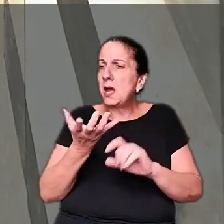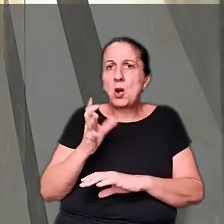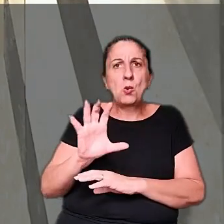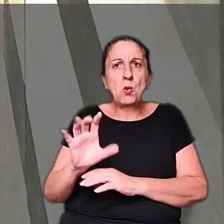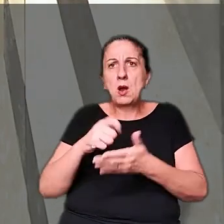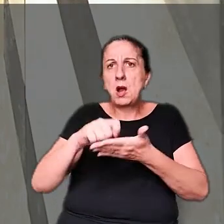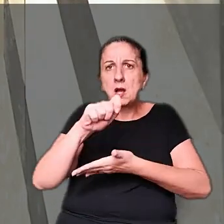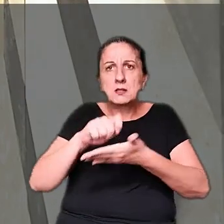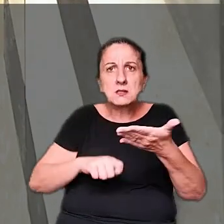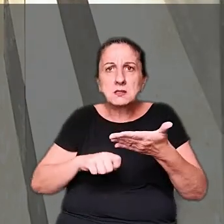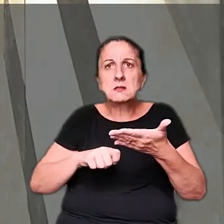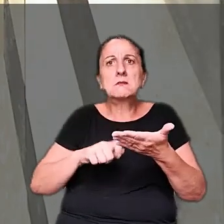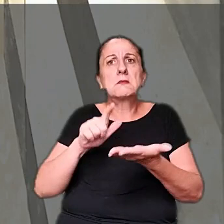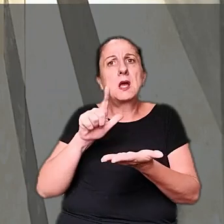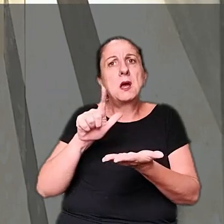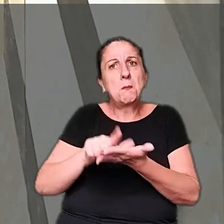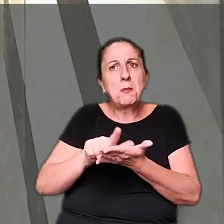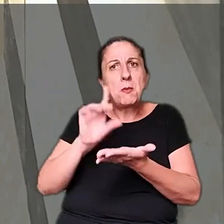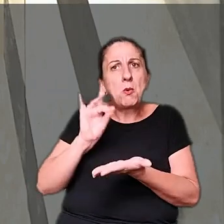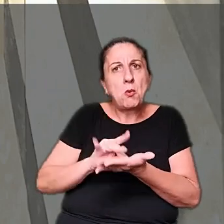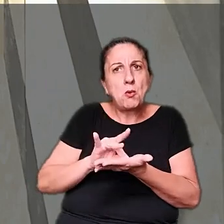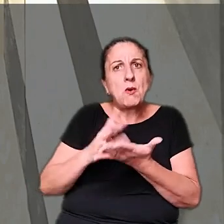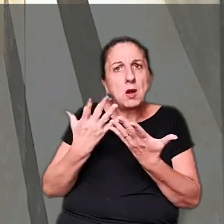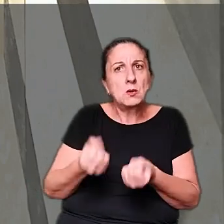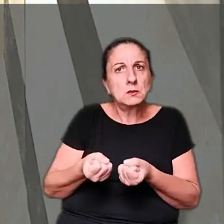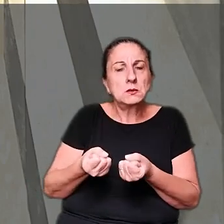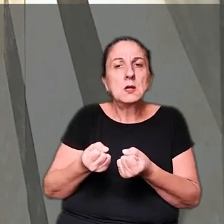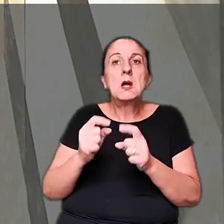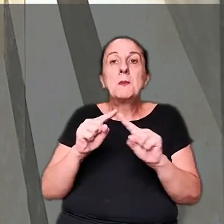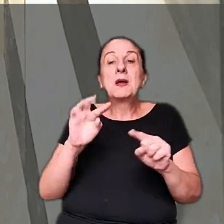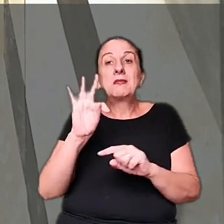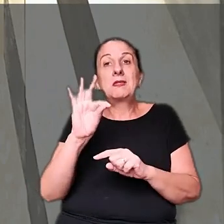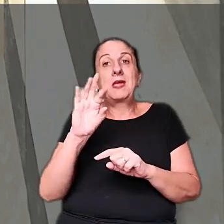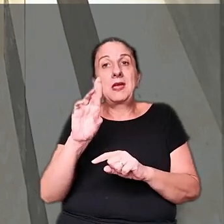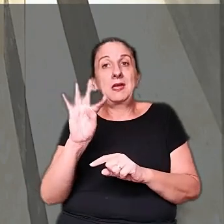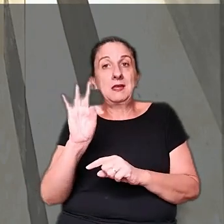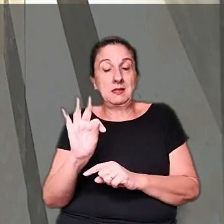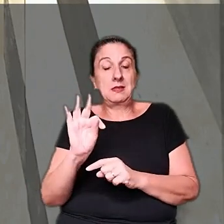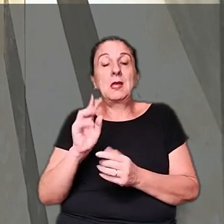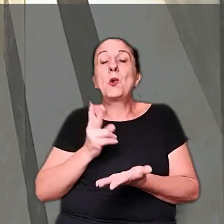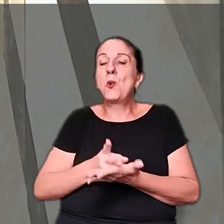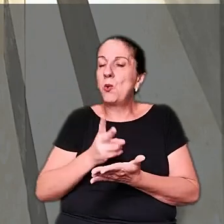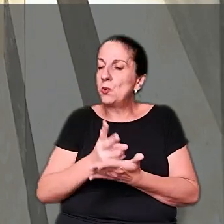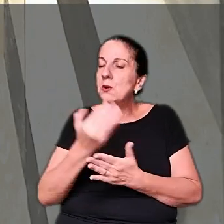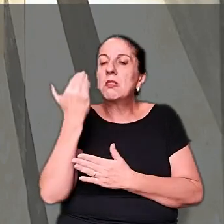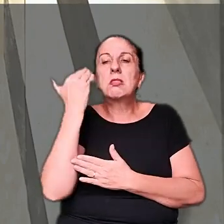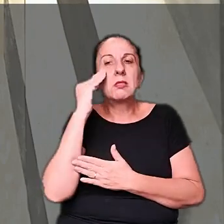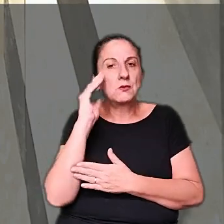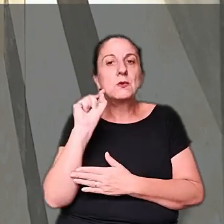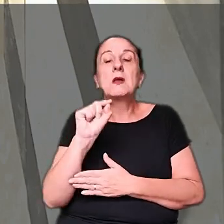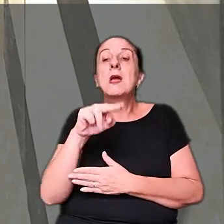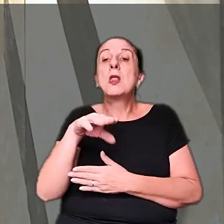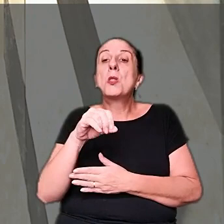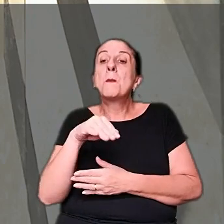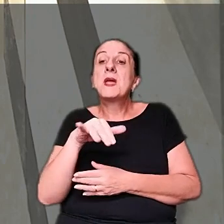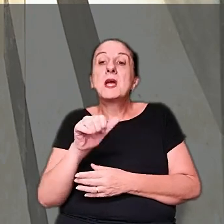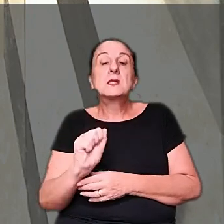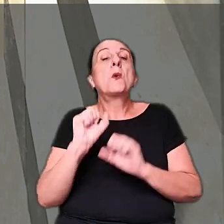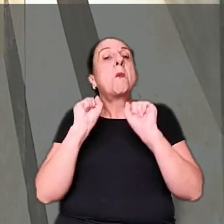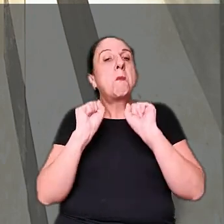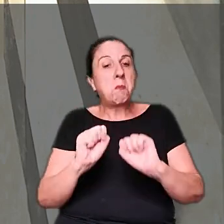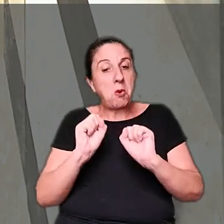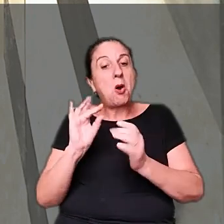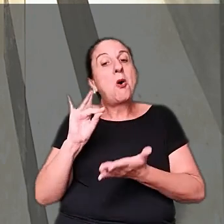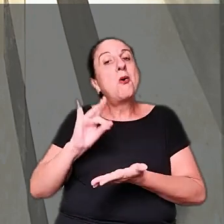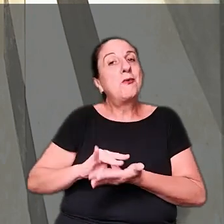tendo inclusive se recusado a assinar o termo de aceitação. O TRT, porém, manteve a determinação com o entendimento de que a